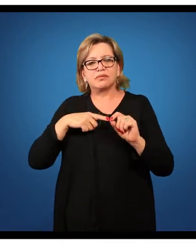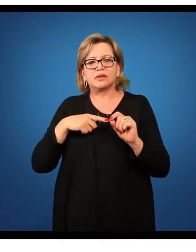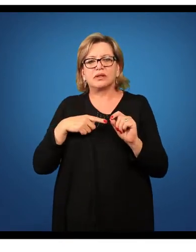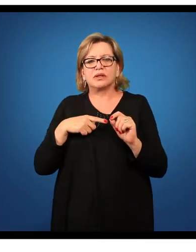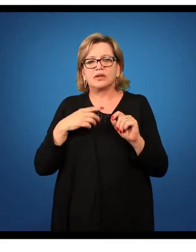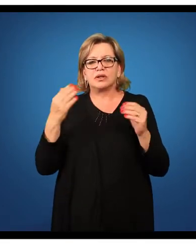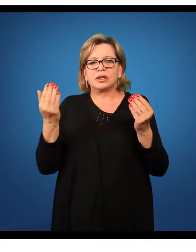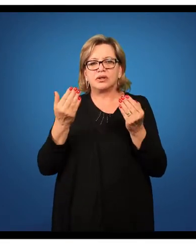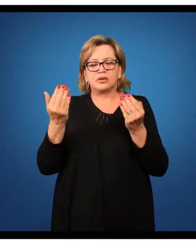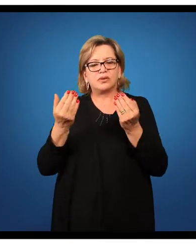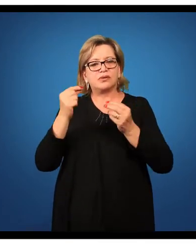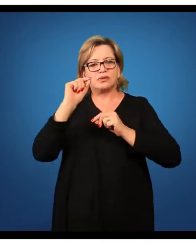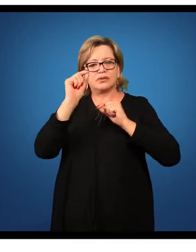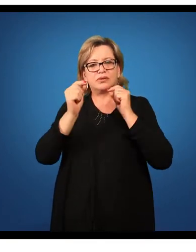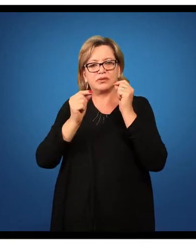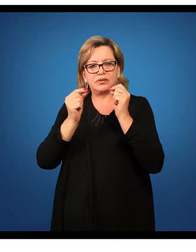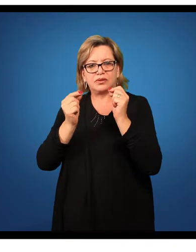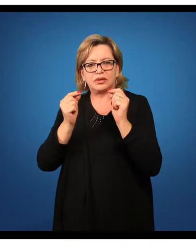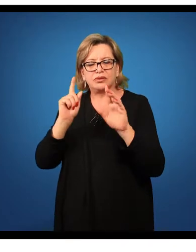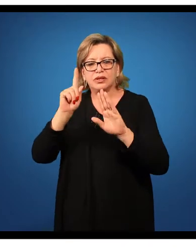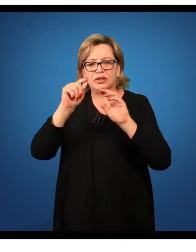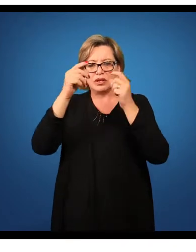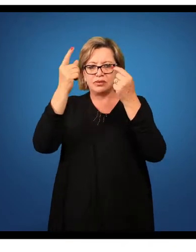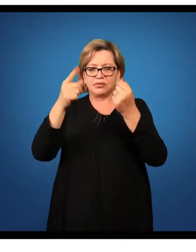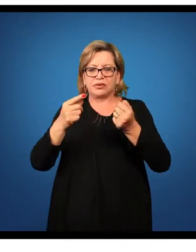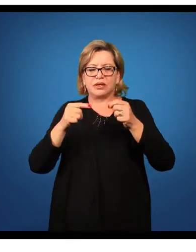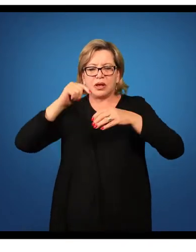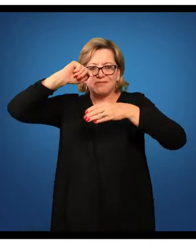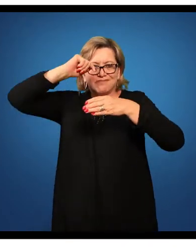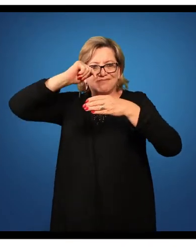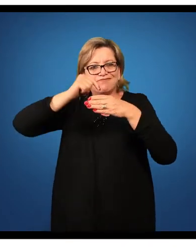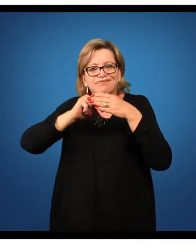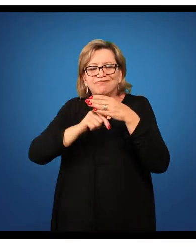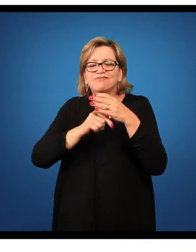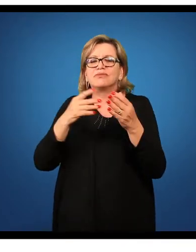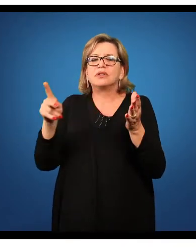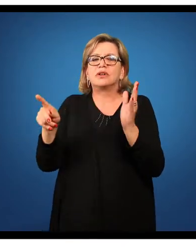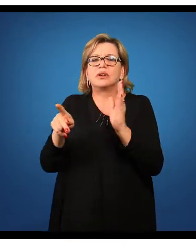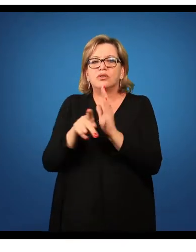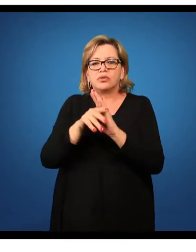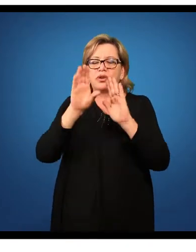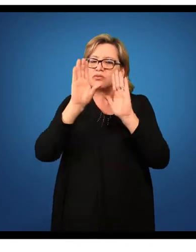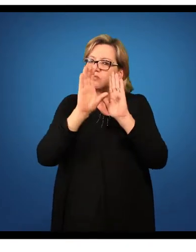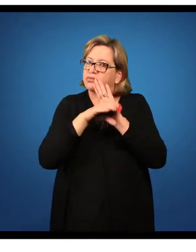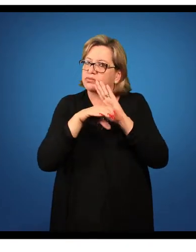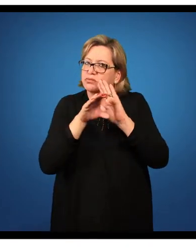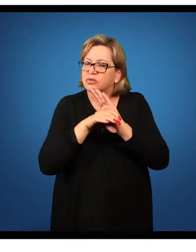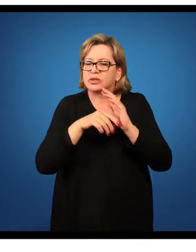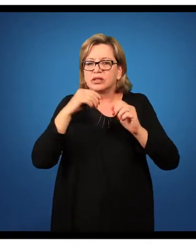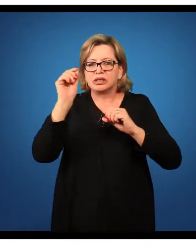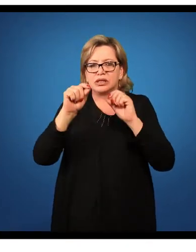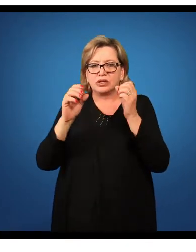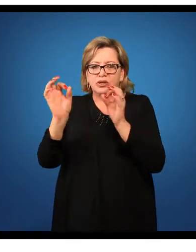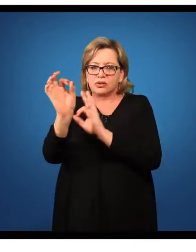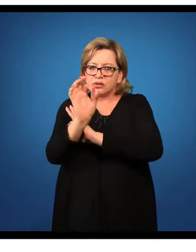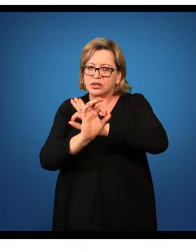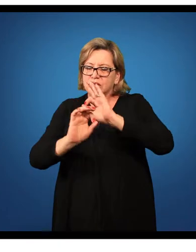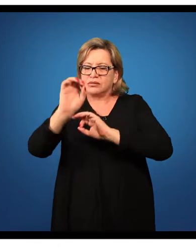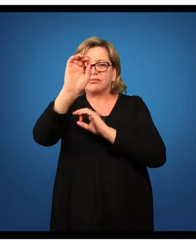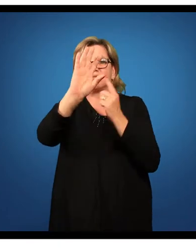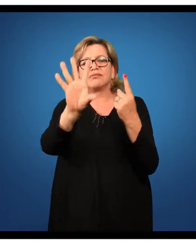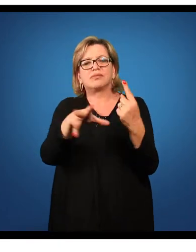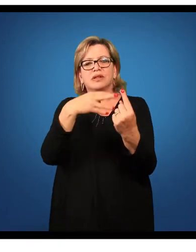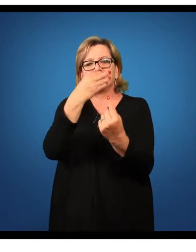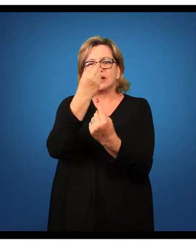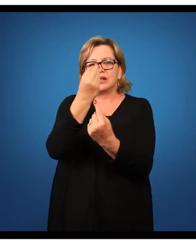então esse momento e conclui que se configura como um aprofundamento é desses conceitos que estruturam o campo das artes